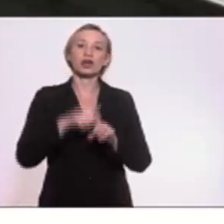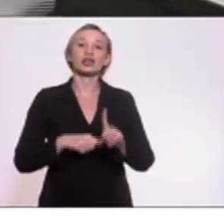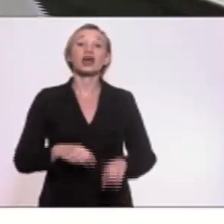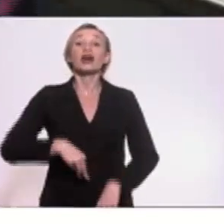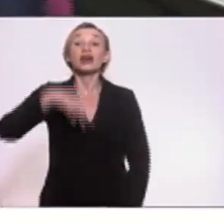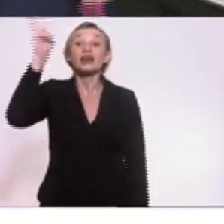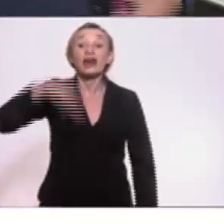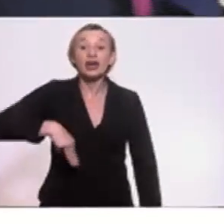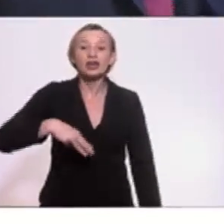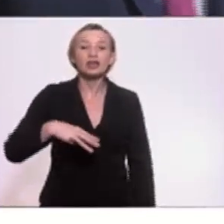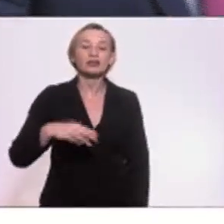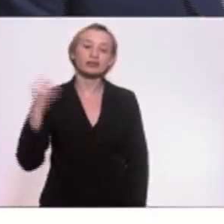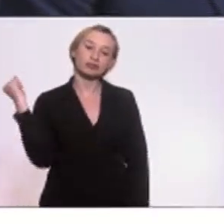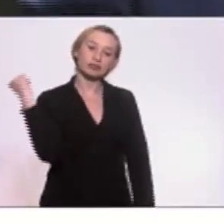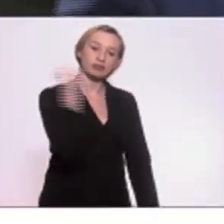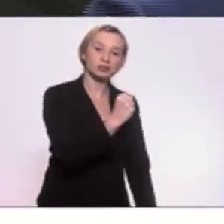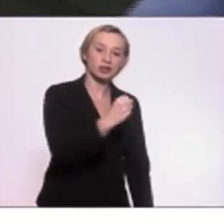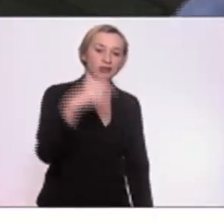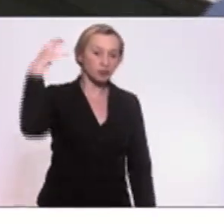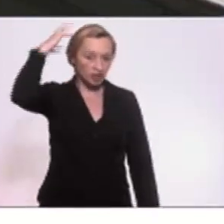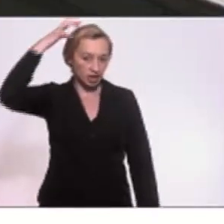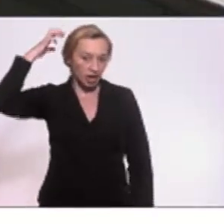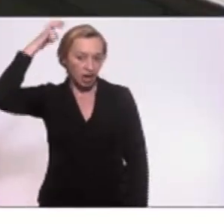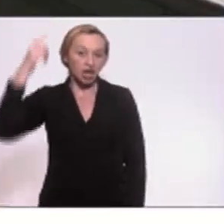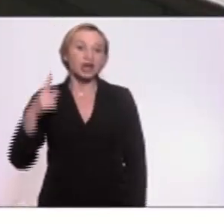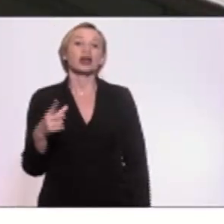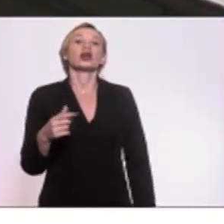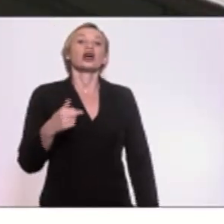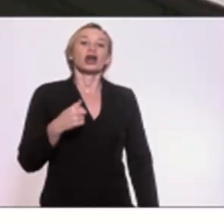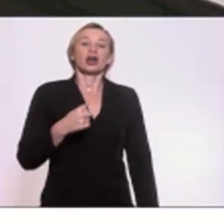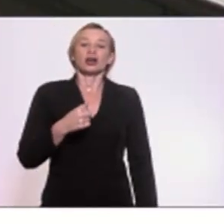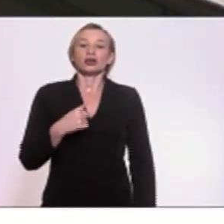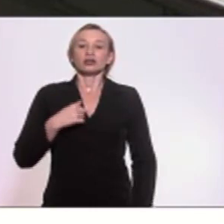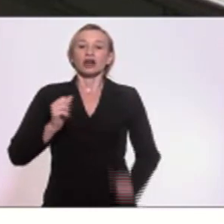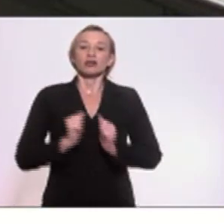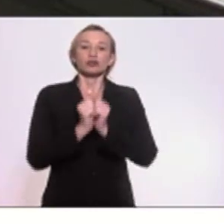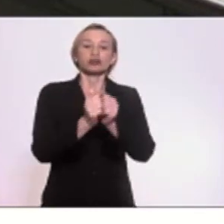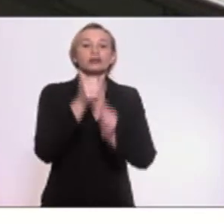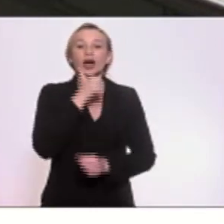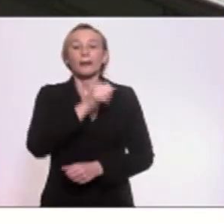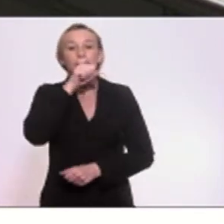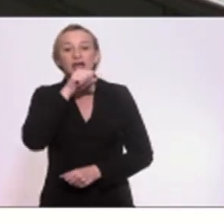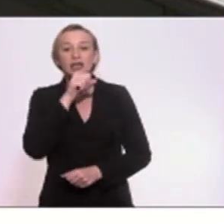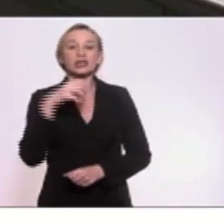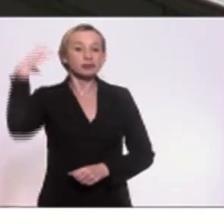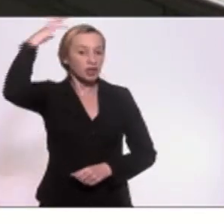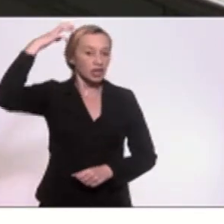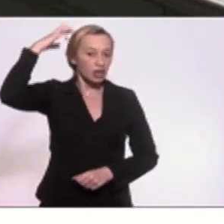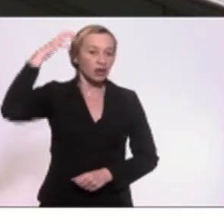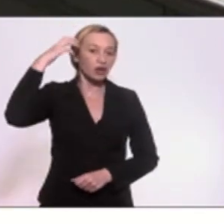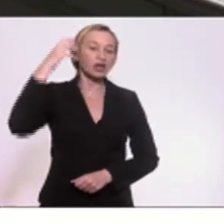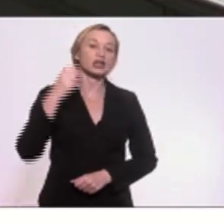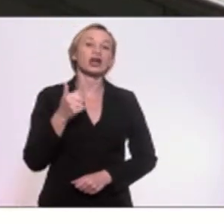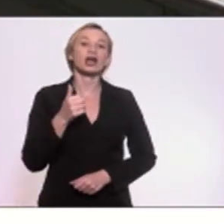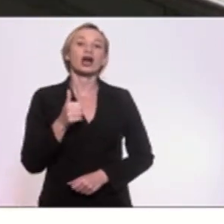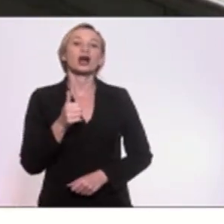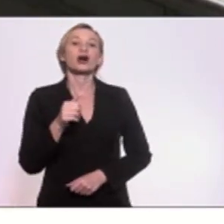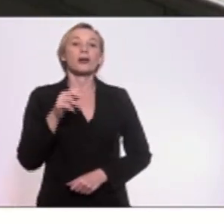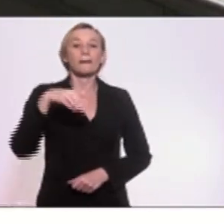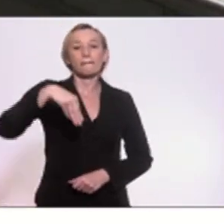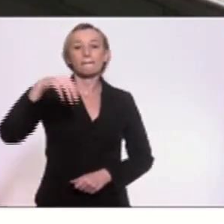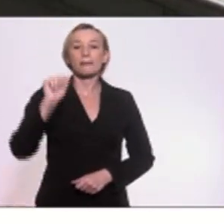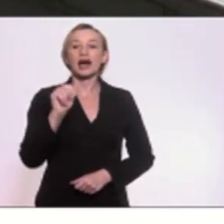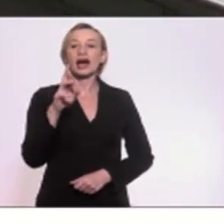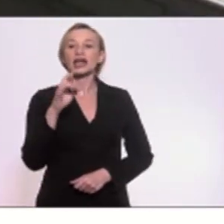mandou matar a Marielle. Eu estava agora com a mãe de Marielle no meu gabinete, senhora Marinette, que trouxe toda a